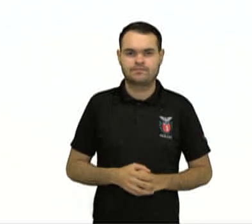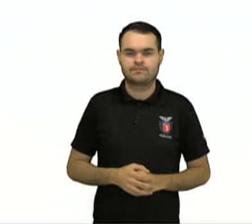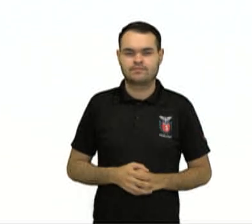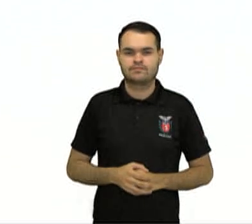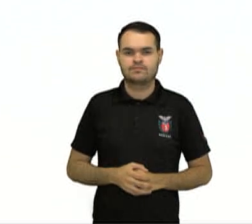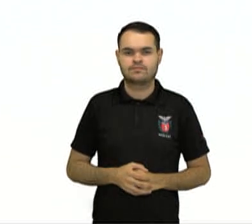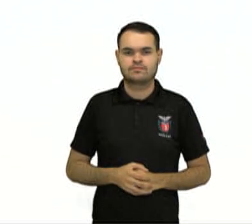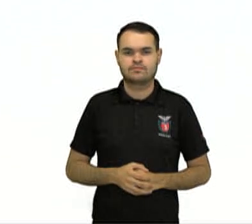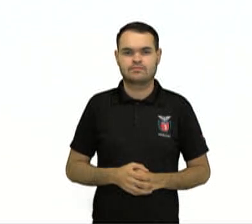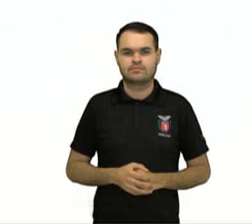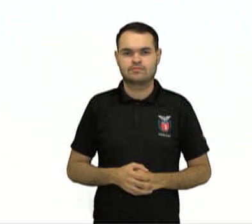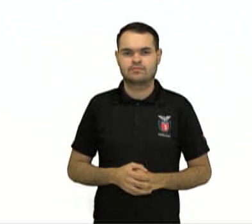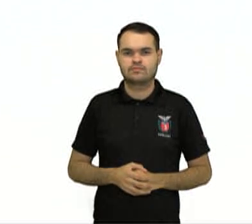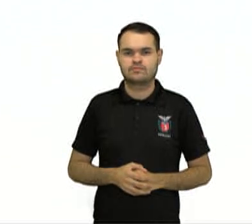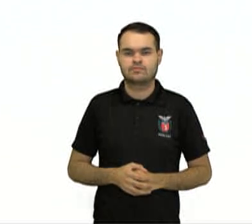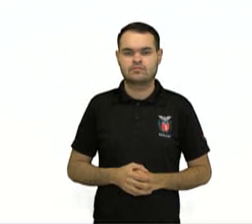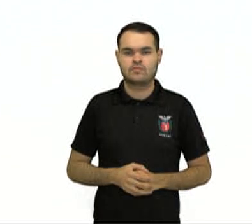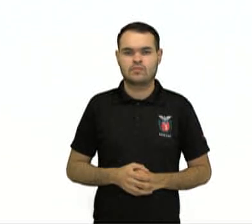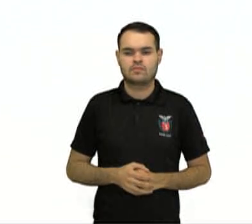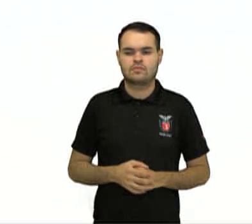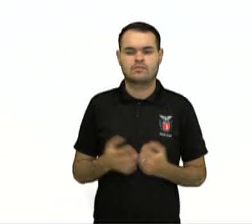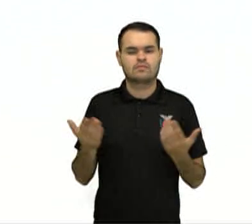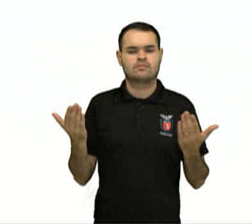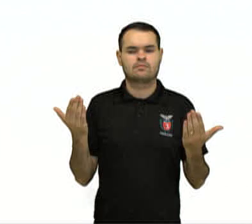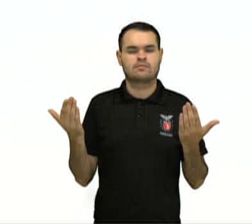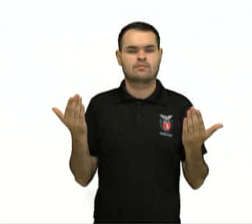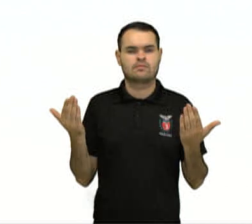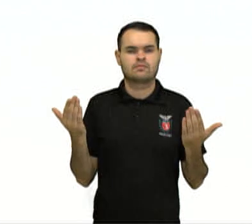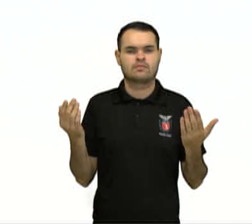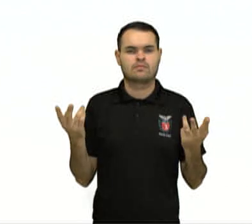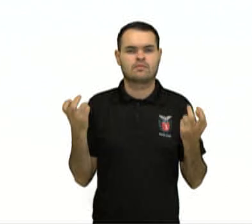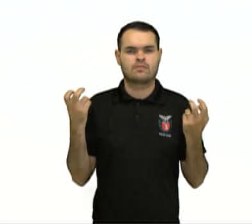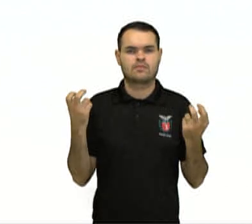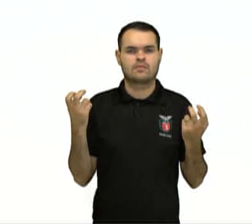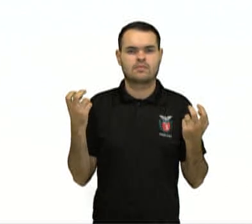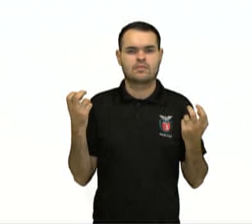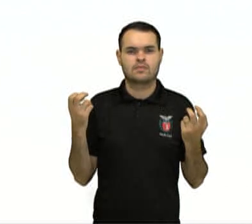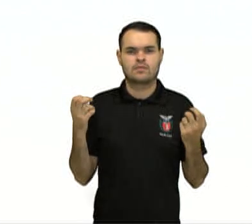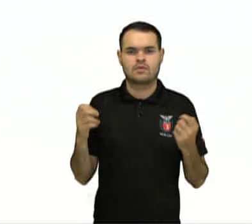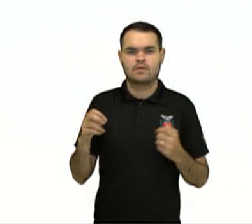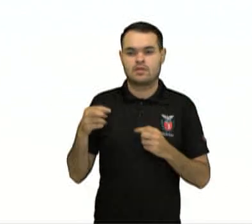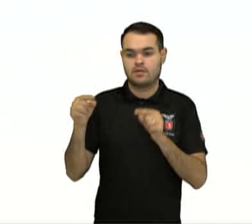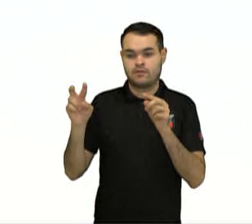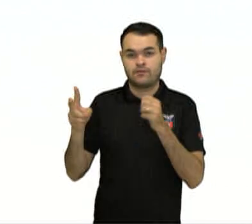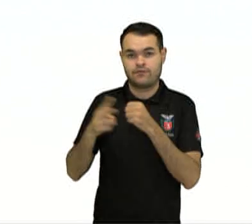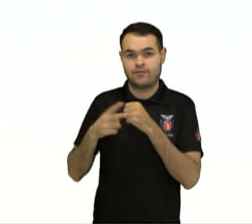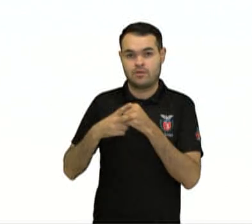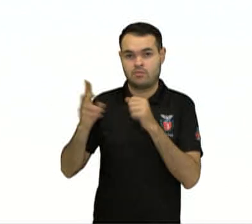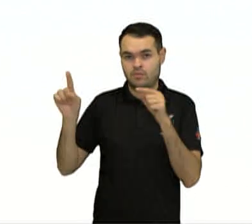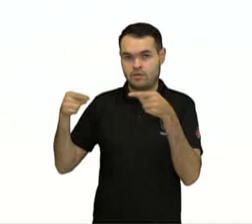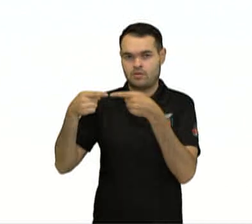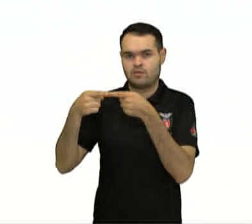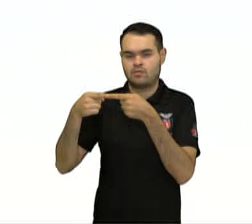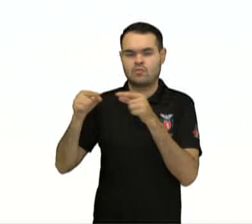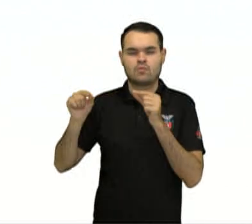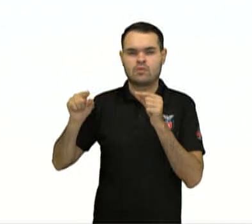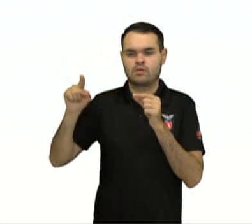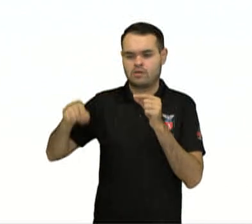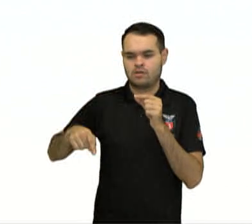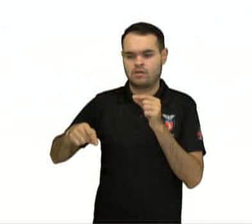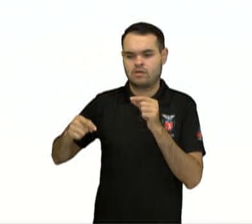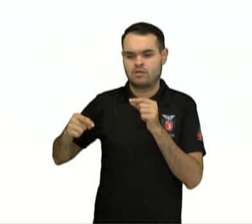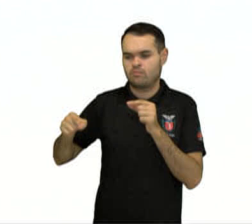Tá. O que a gente pode presumir aqui? Se a gente observar os regulares, o que eles têm em